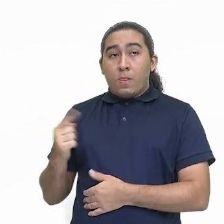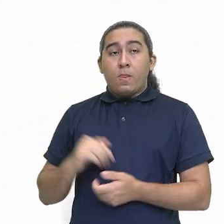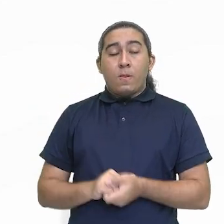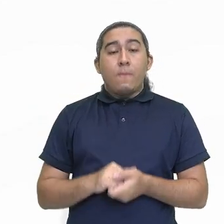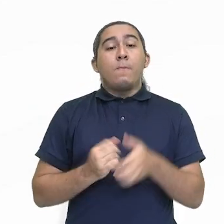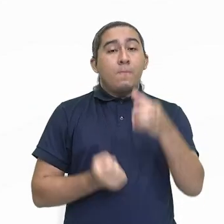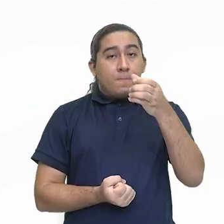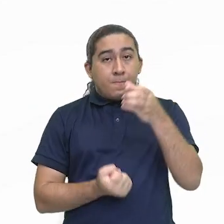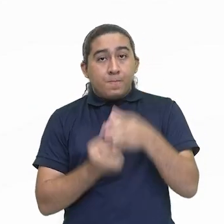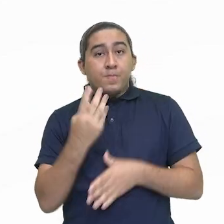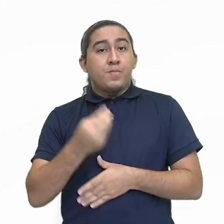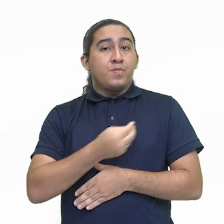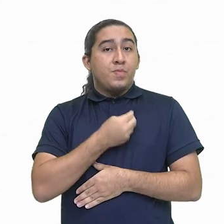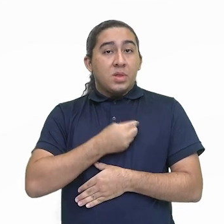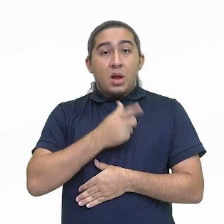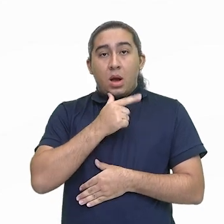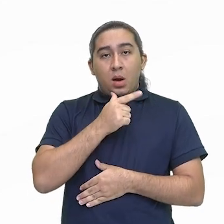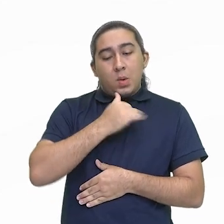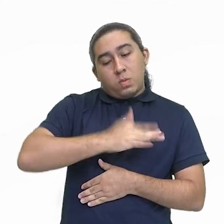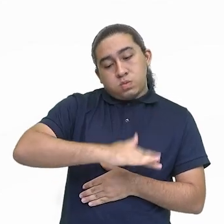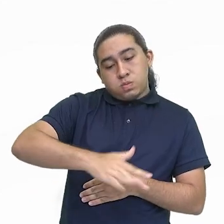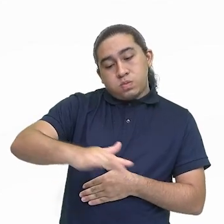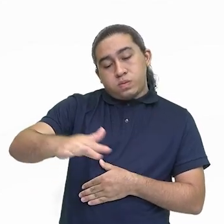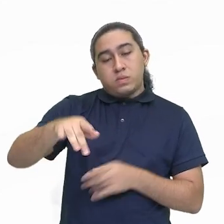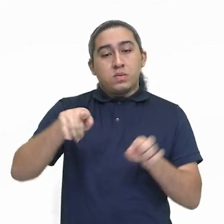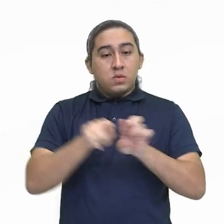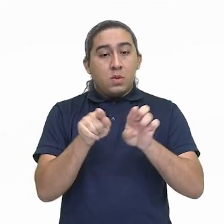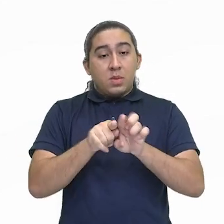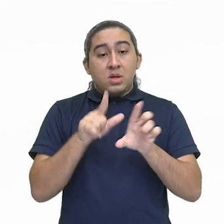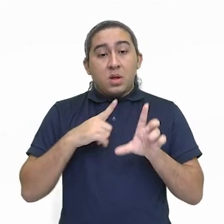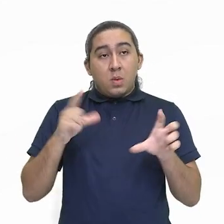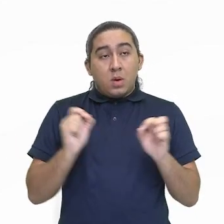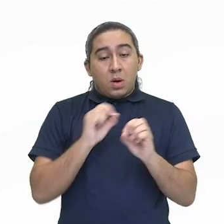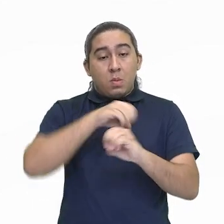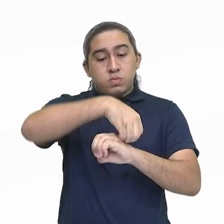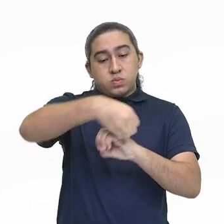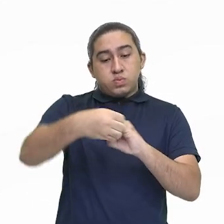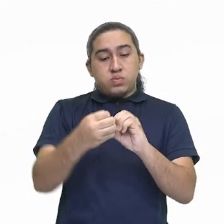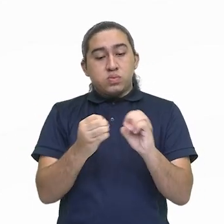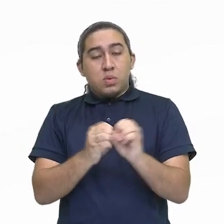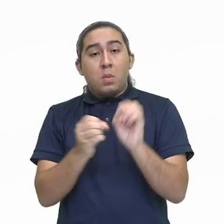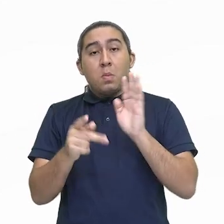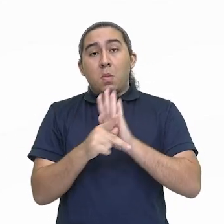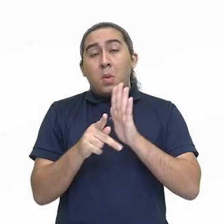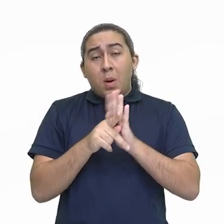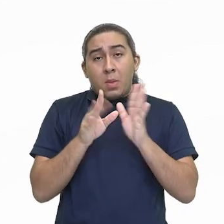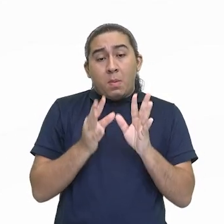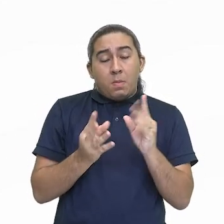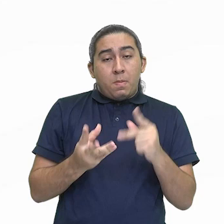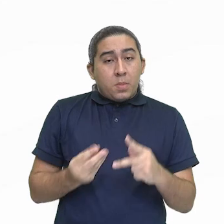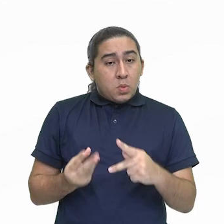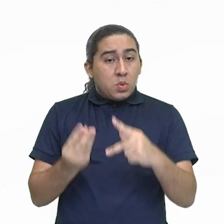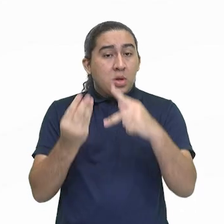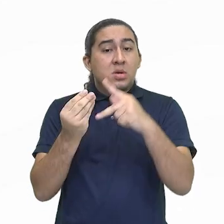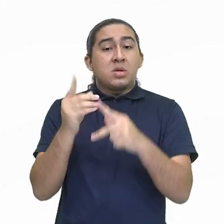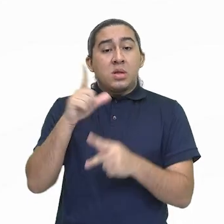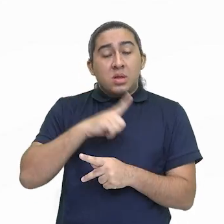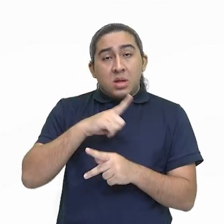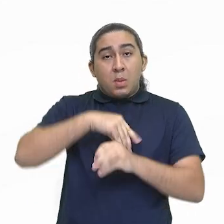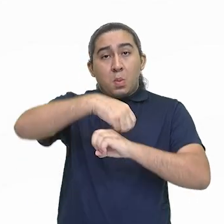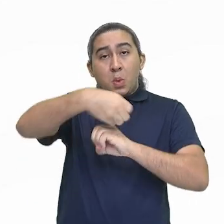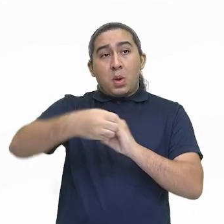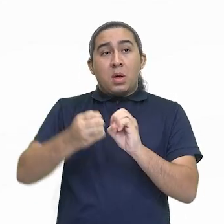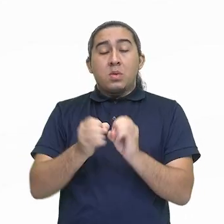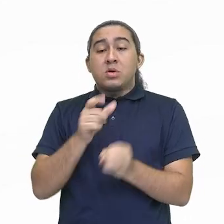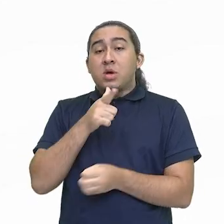vida em meio aquoso. E aí nós temos um aglomerado de proteína, né, proteína primitiva, com moléculas de